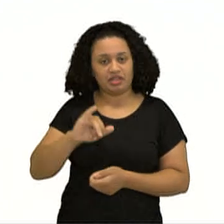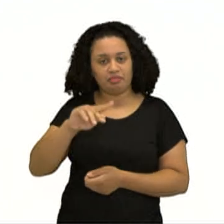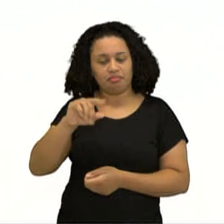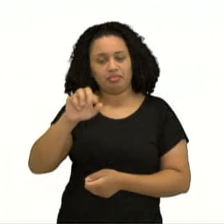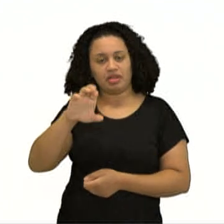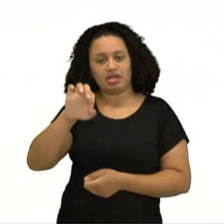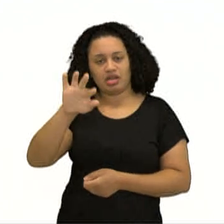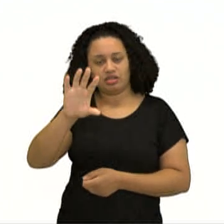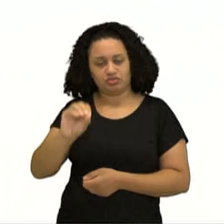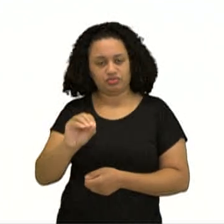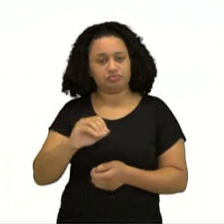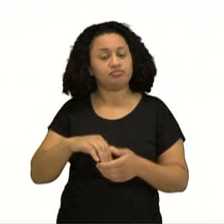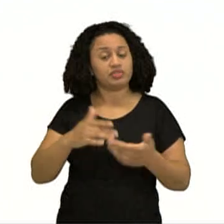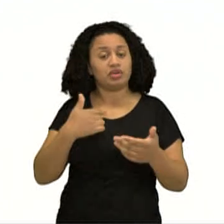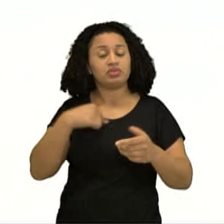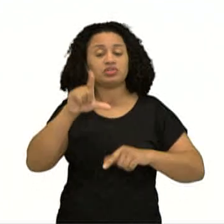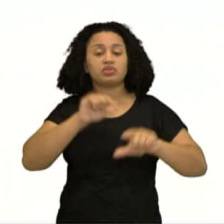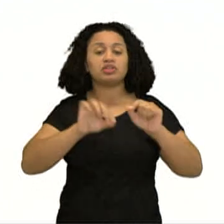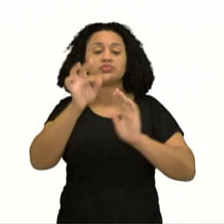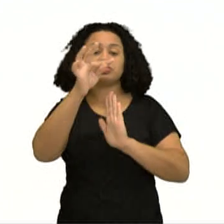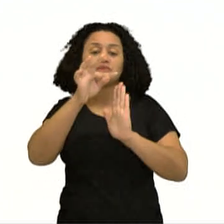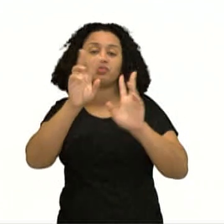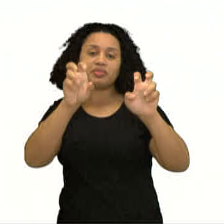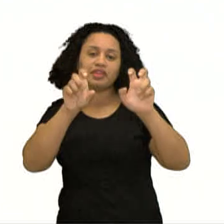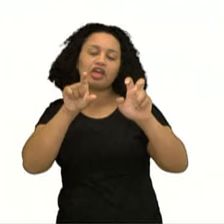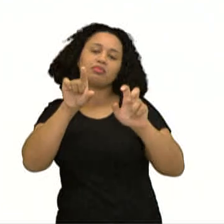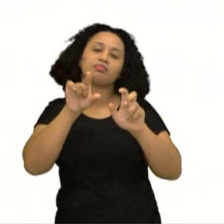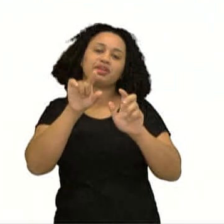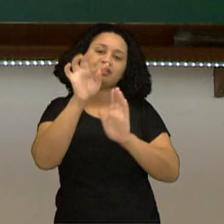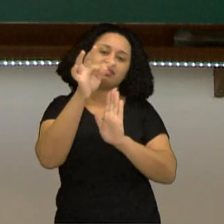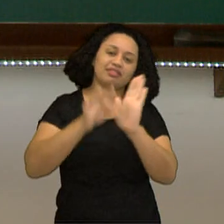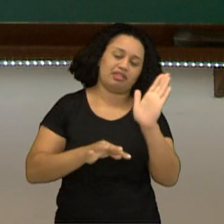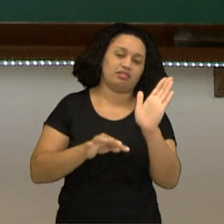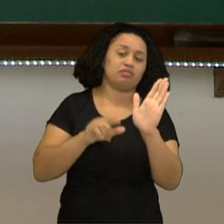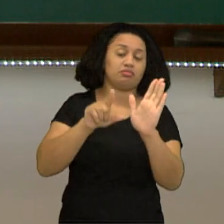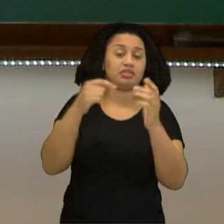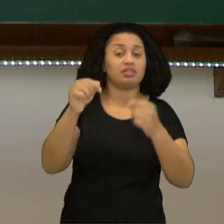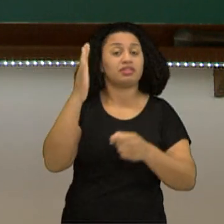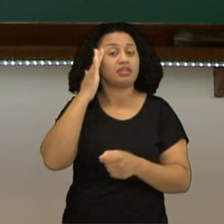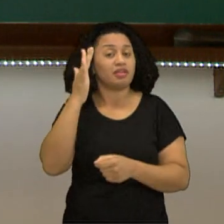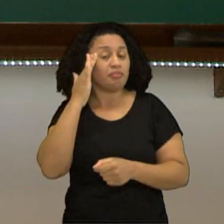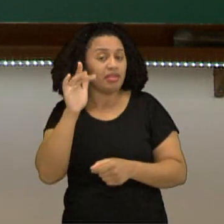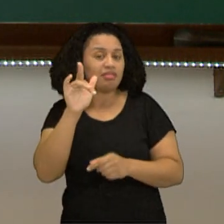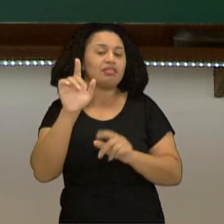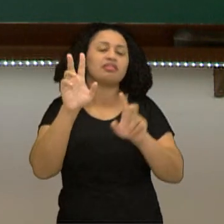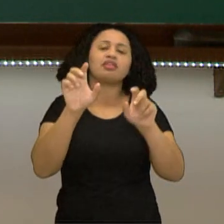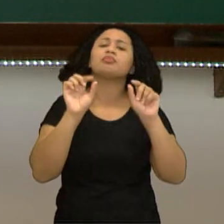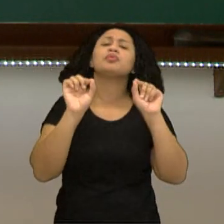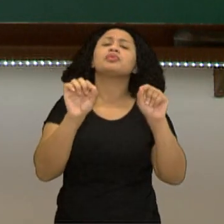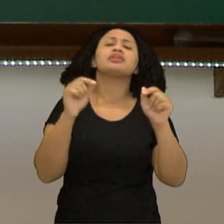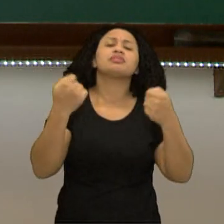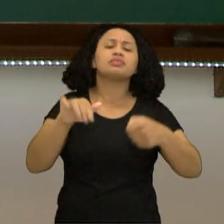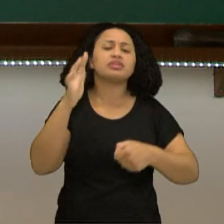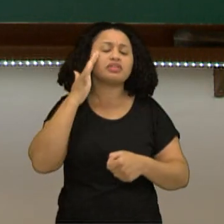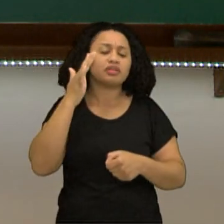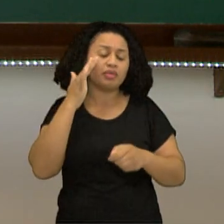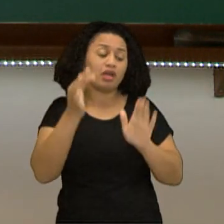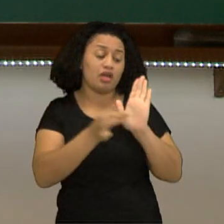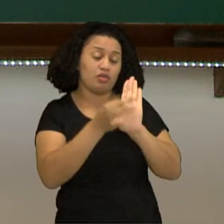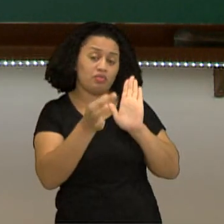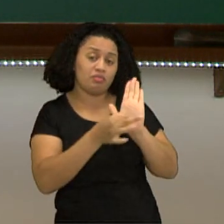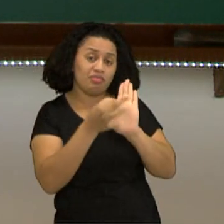nosso artigo. Então, você precisa saber sobre esse tema. O que você precisa saber? Então, você precisa argumentar. Se